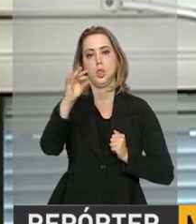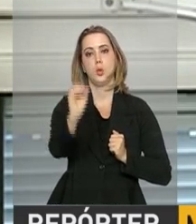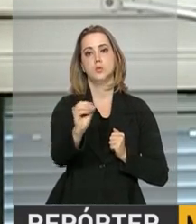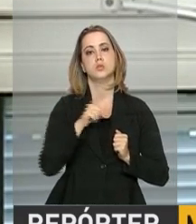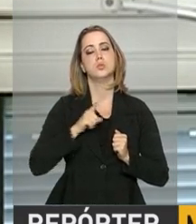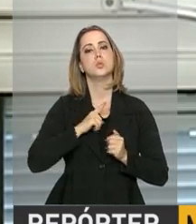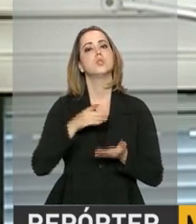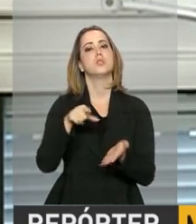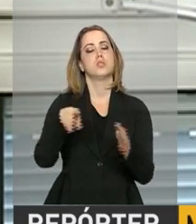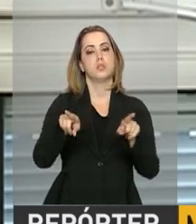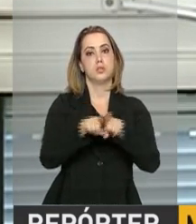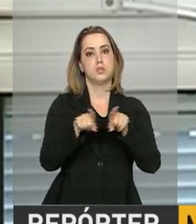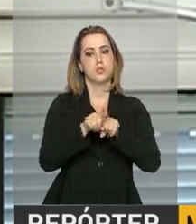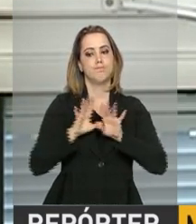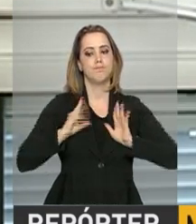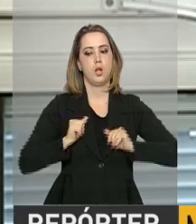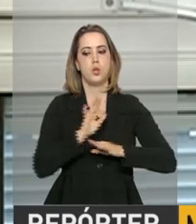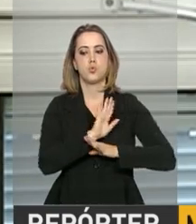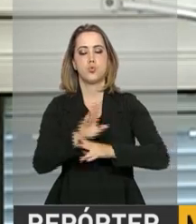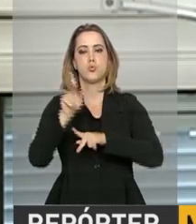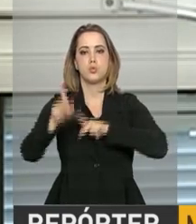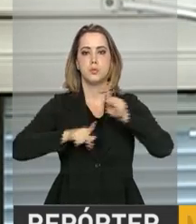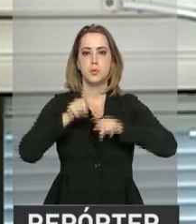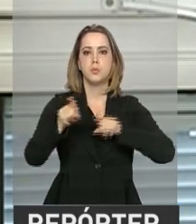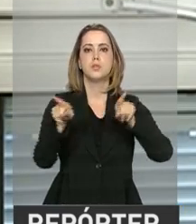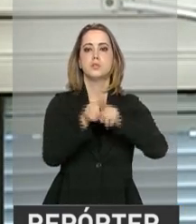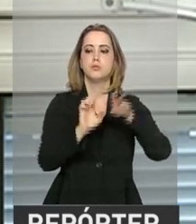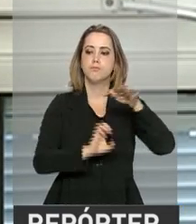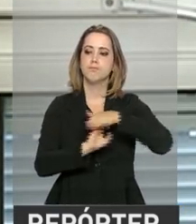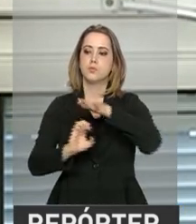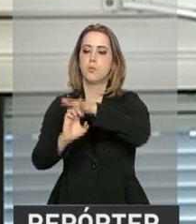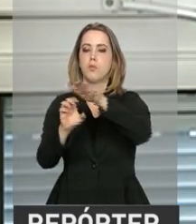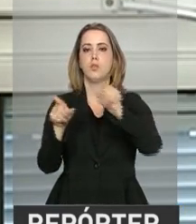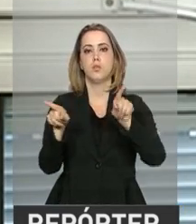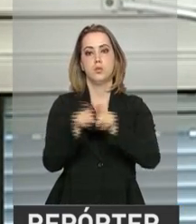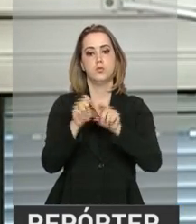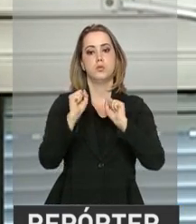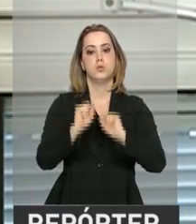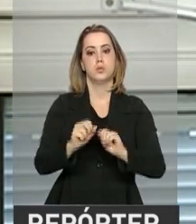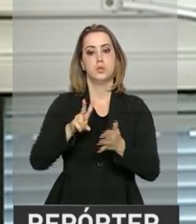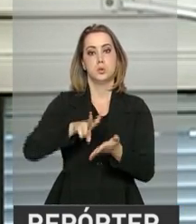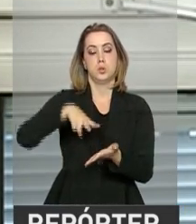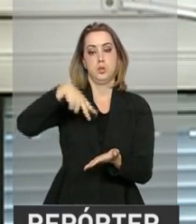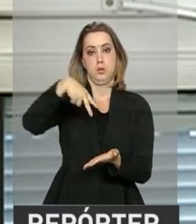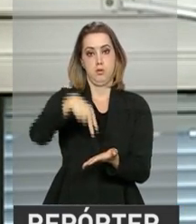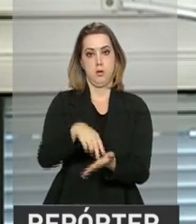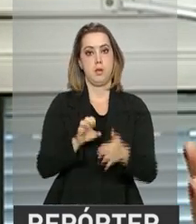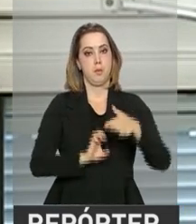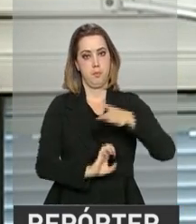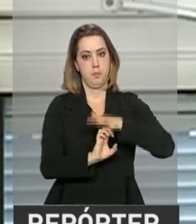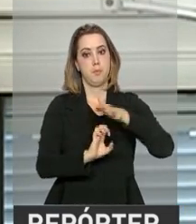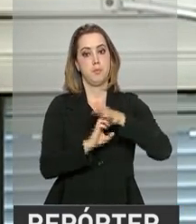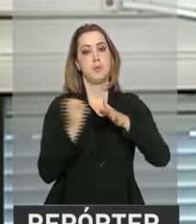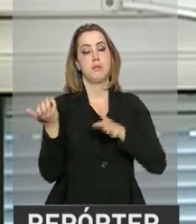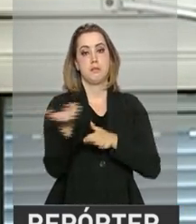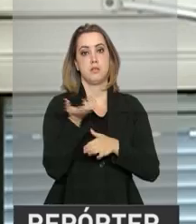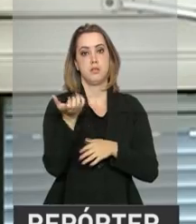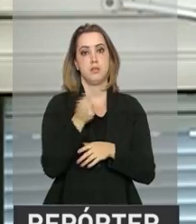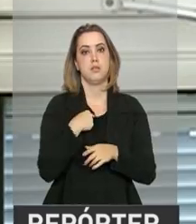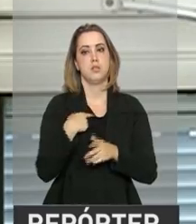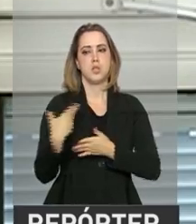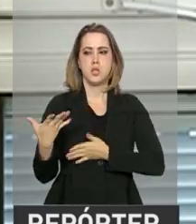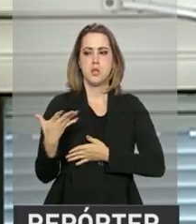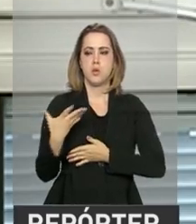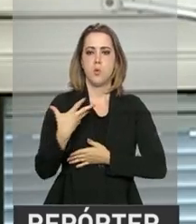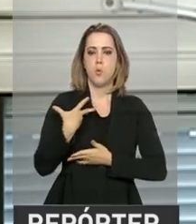privada então é possível se montar um programa de concessões que pára de pé é um setor é seu dever que é um ganha ganha